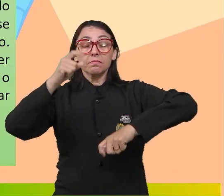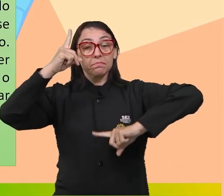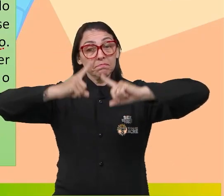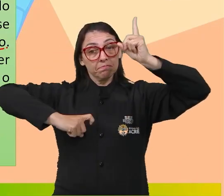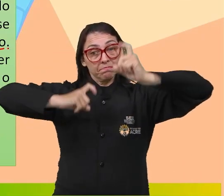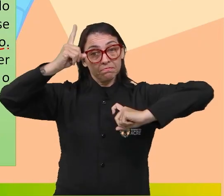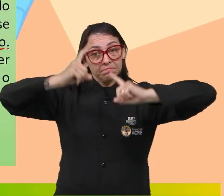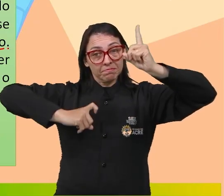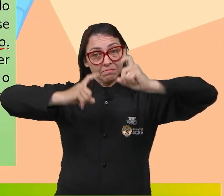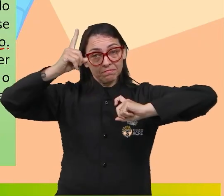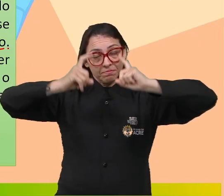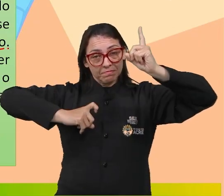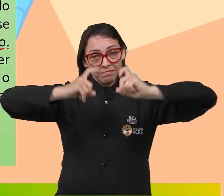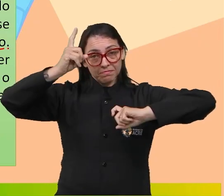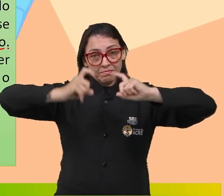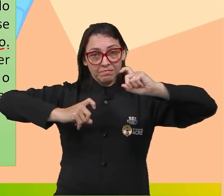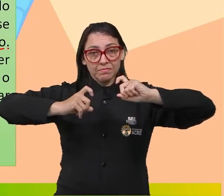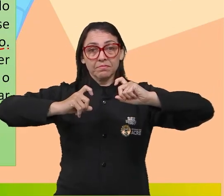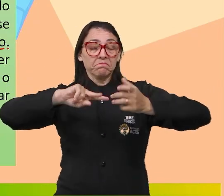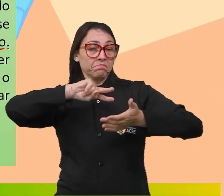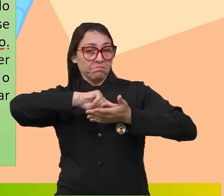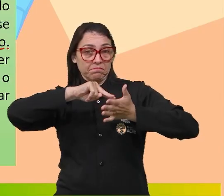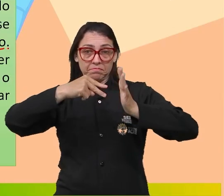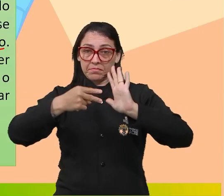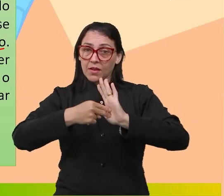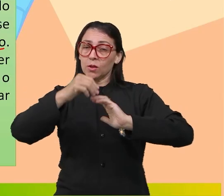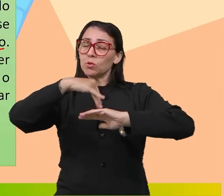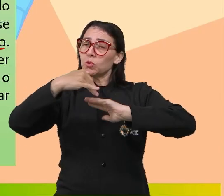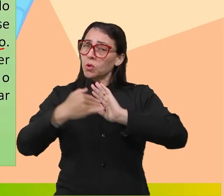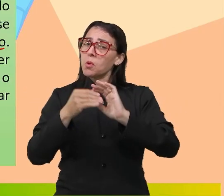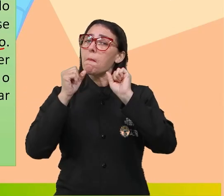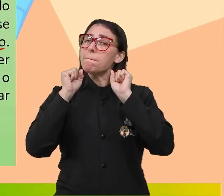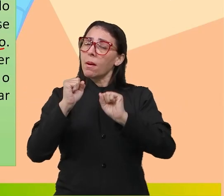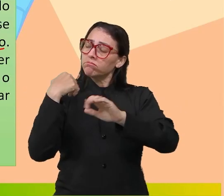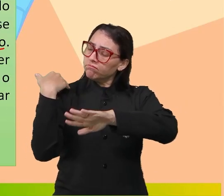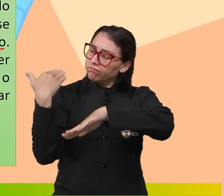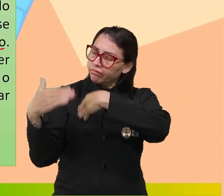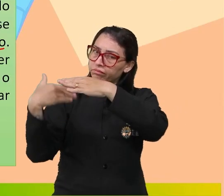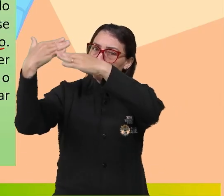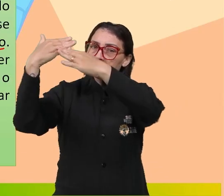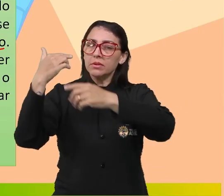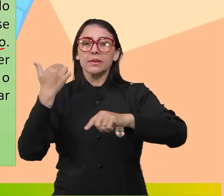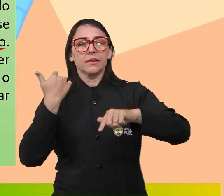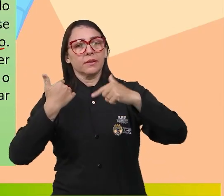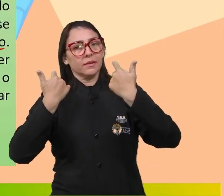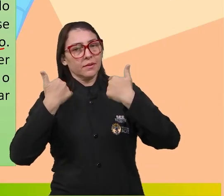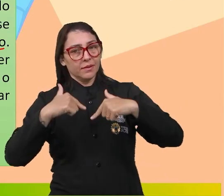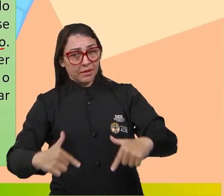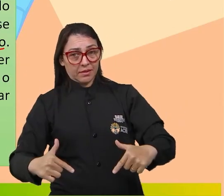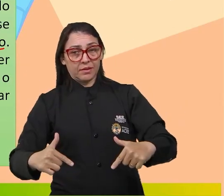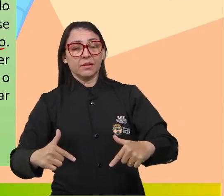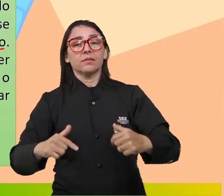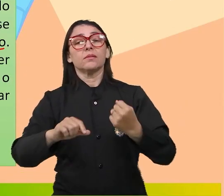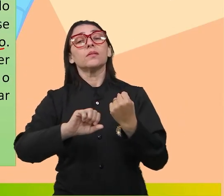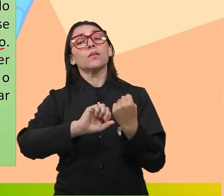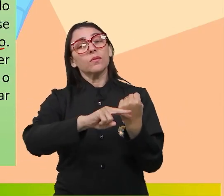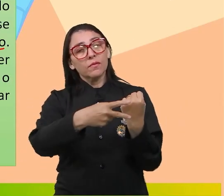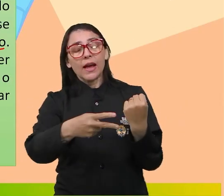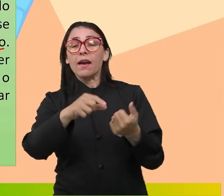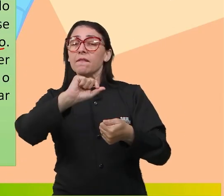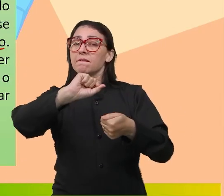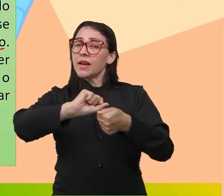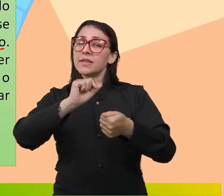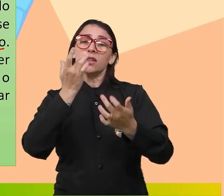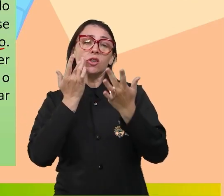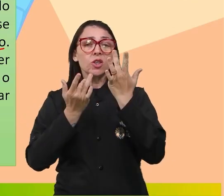expressão. Nesse sentido, todos podem desenvolver essa linguagem. É, consequentemente,